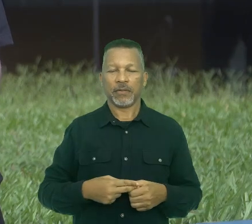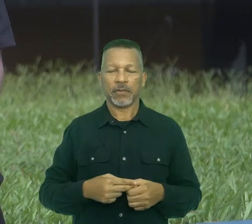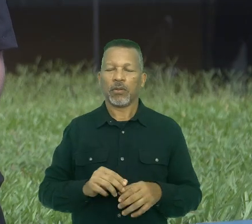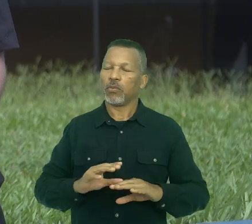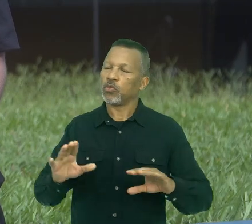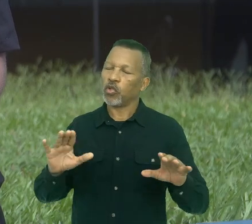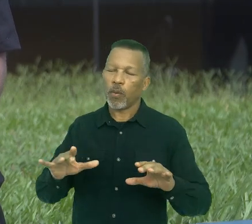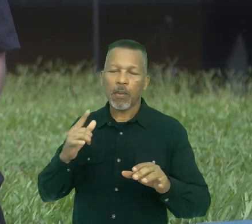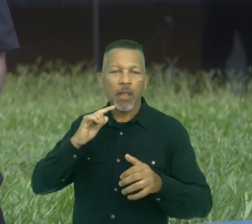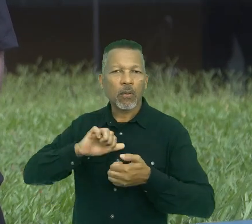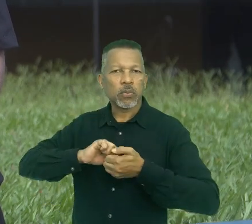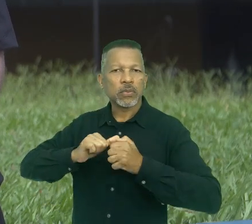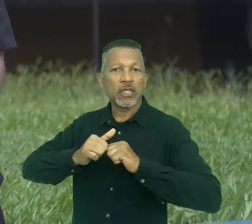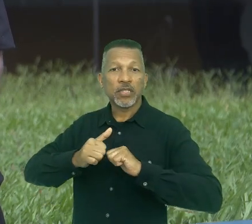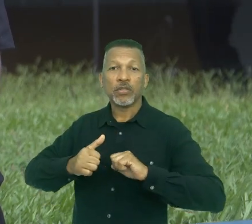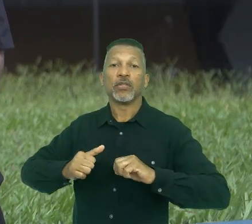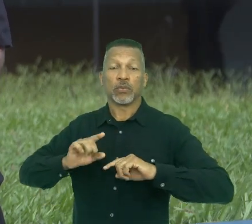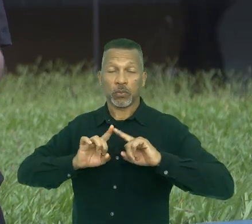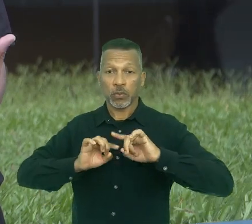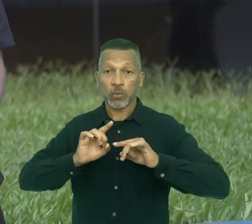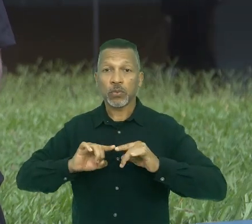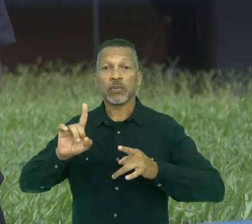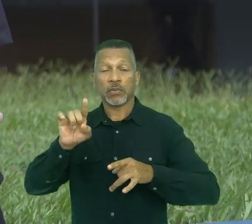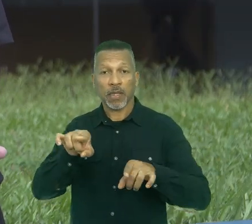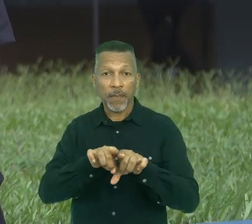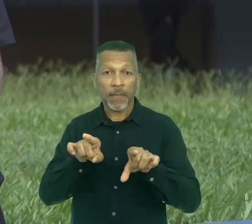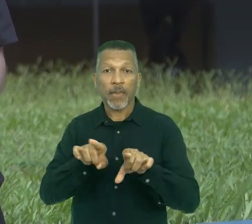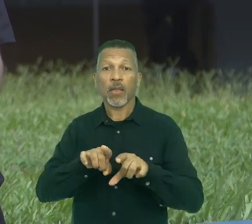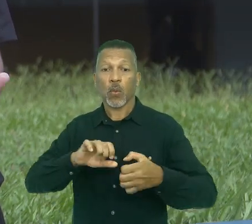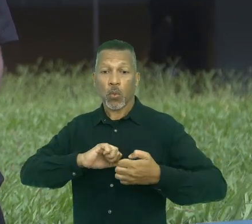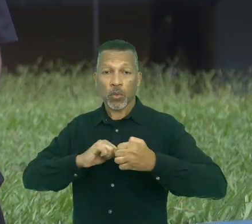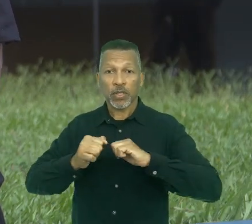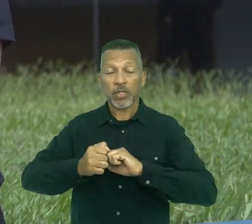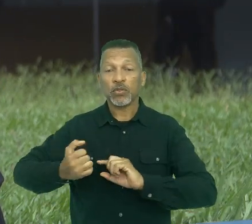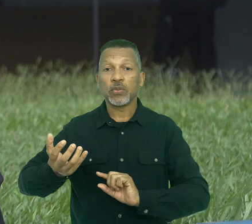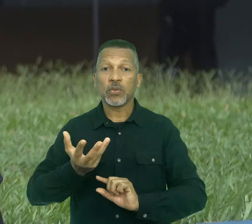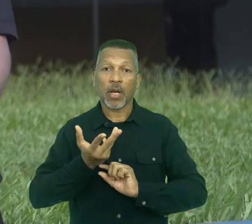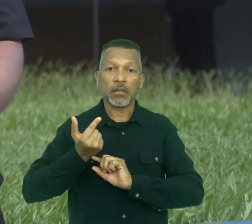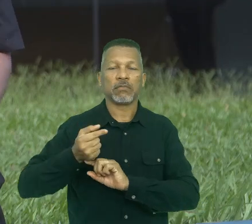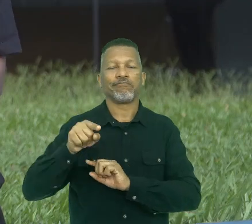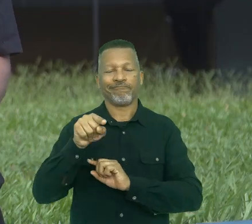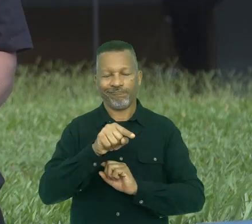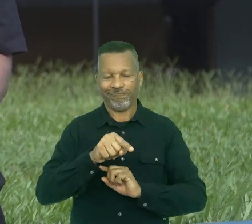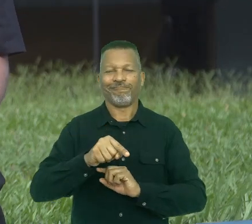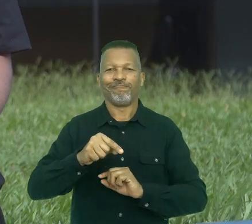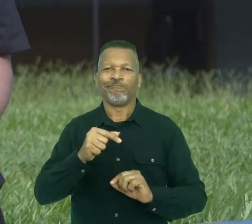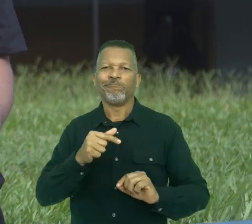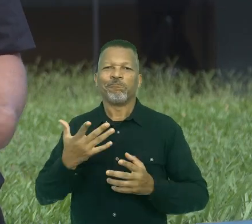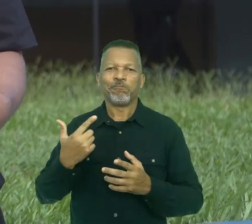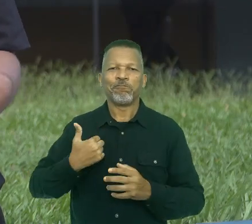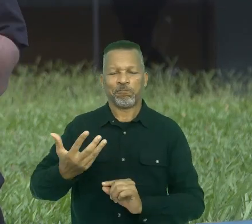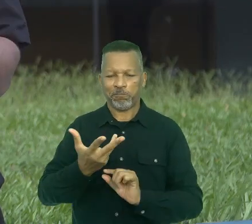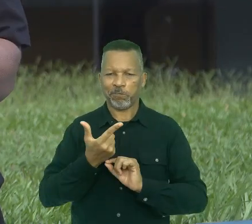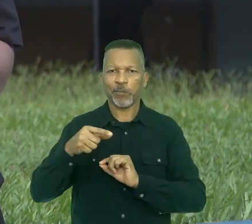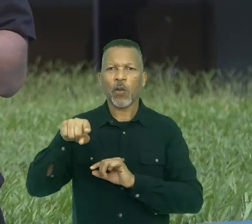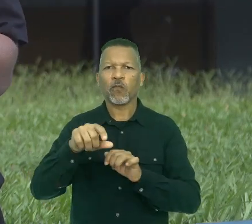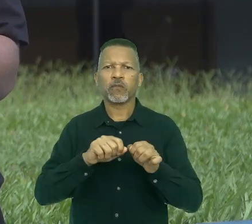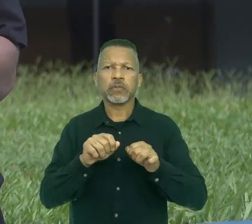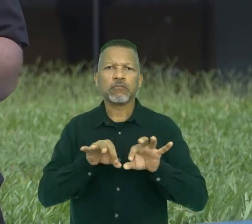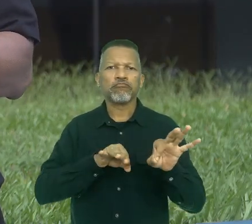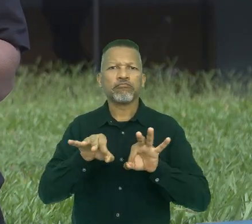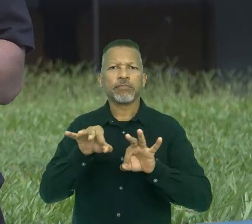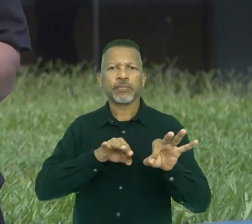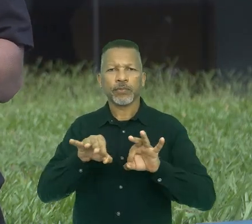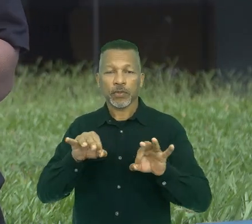pela qualidade de seus equipamentos, mas eu acho também pela qualidade e o engajamento dos seus artistas, né? Dos artistas que estão aqui fazendo essa engrenagem